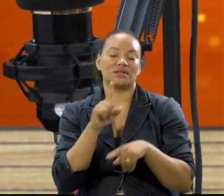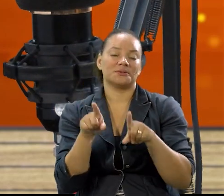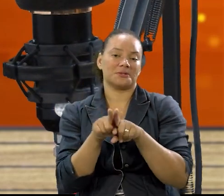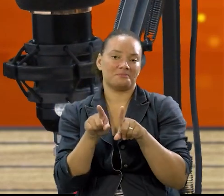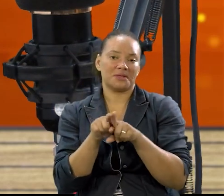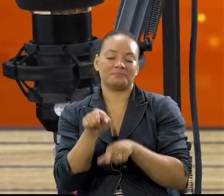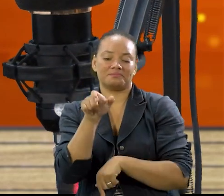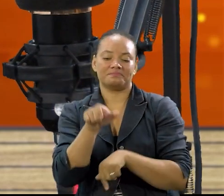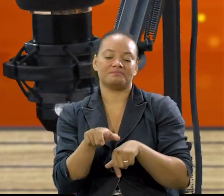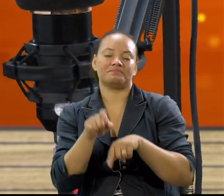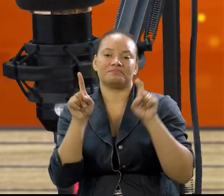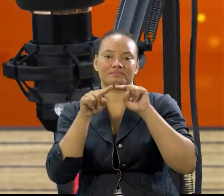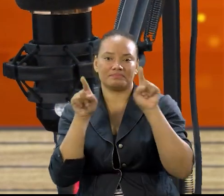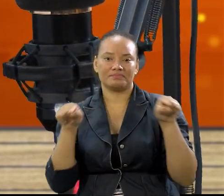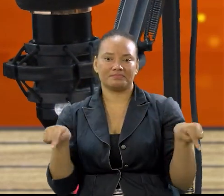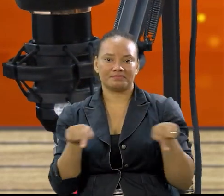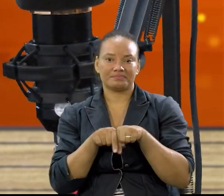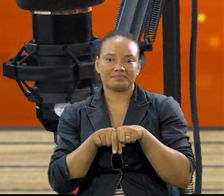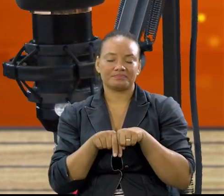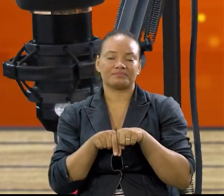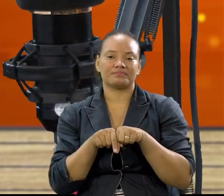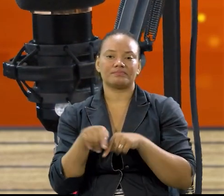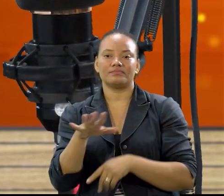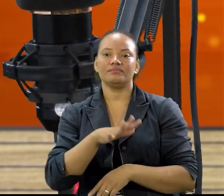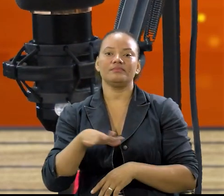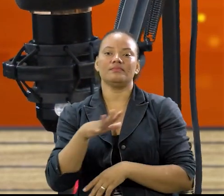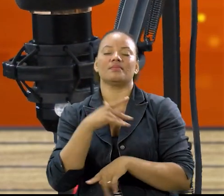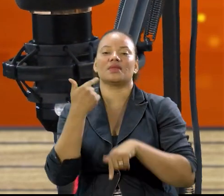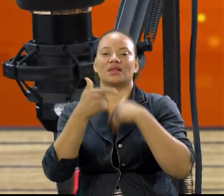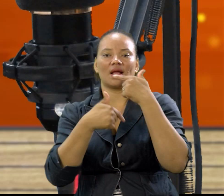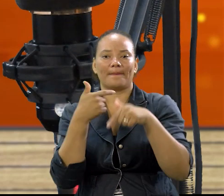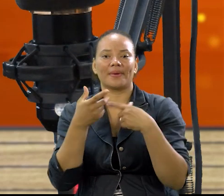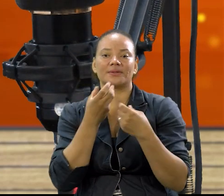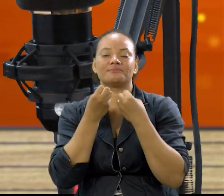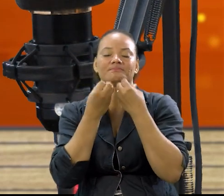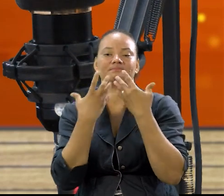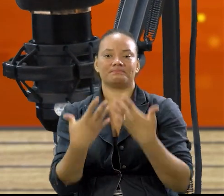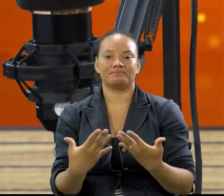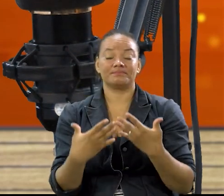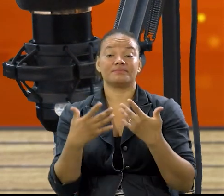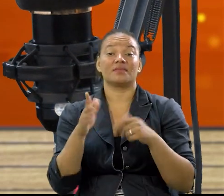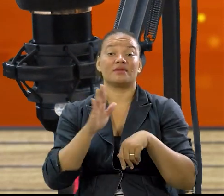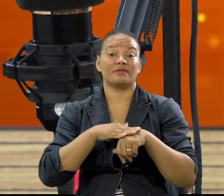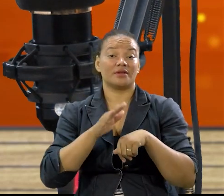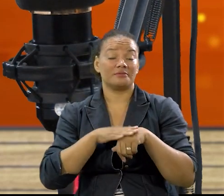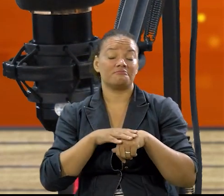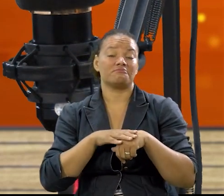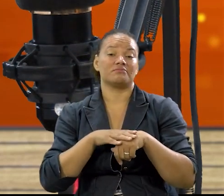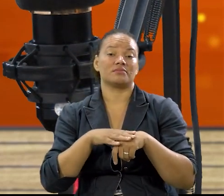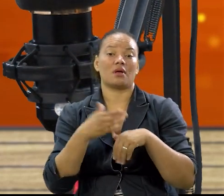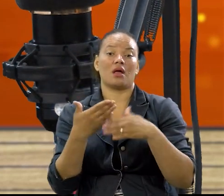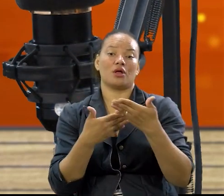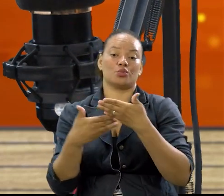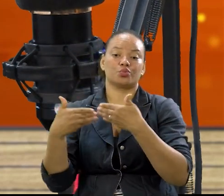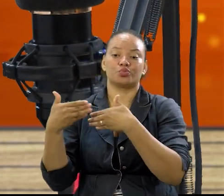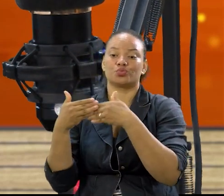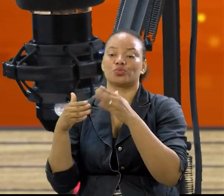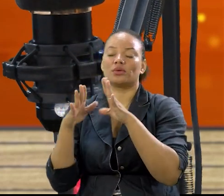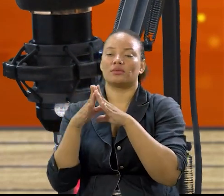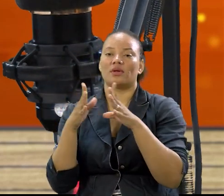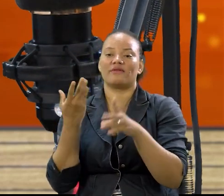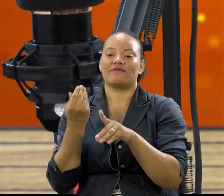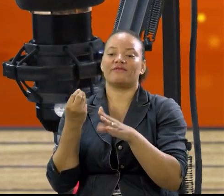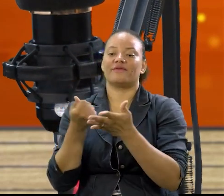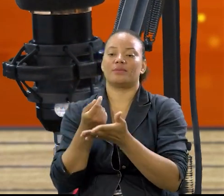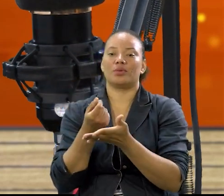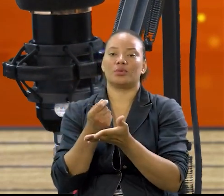né com o ambiente de melhor trabalho né Mas como eu falei antes então foi feito essa ampliação essa reforma o